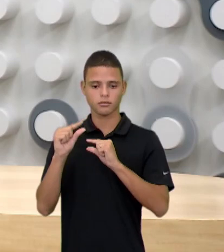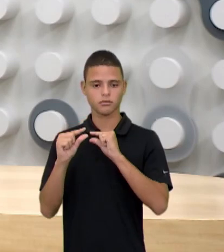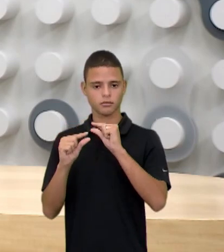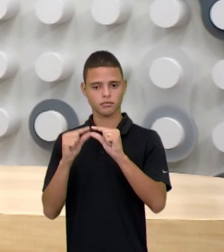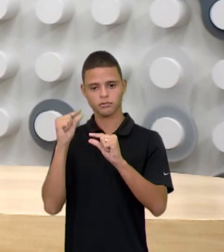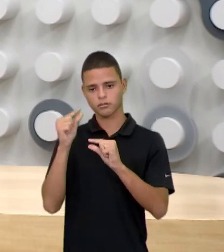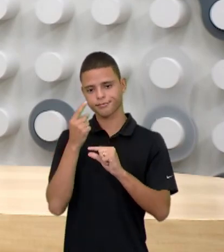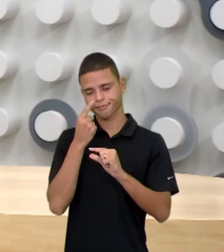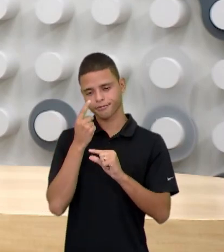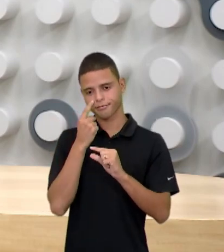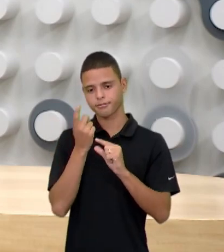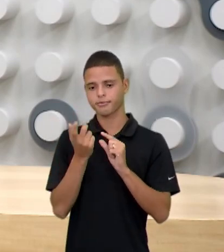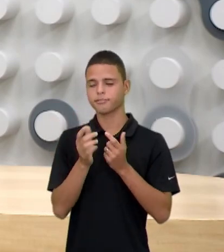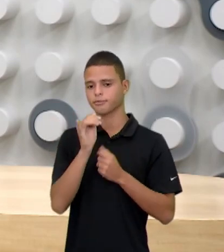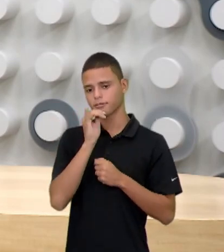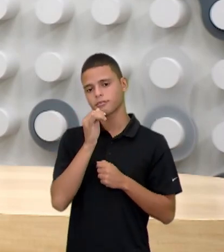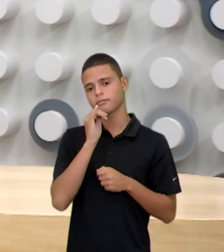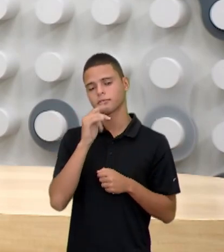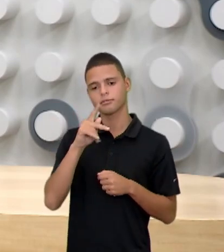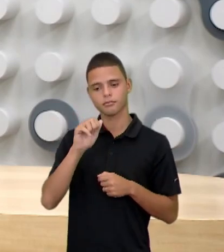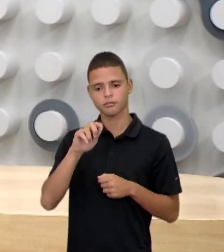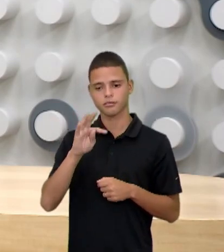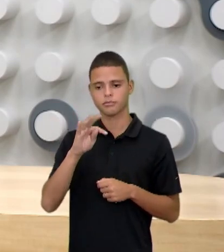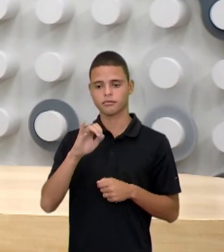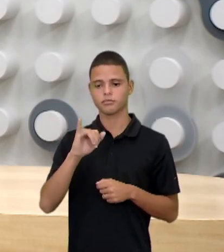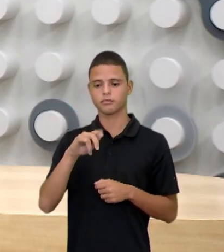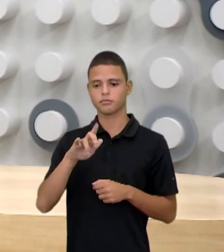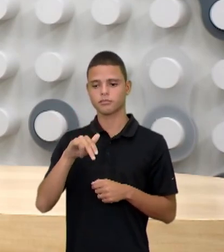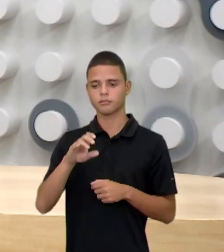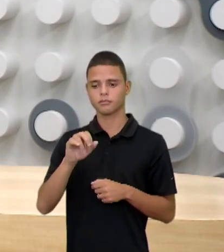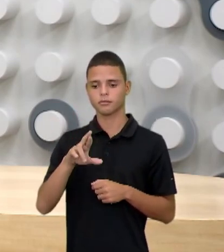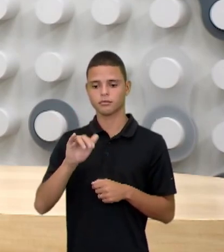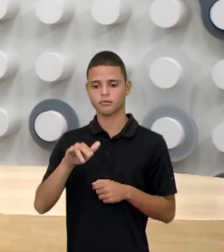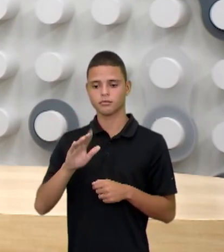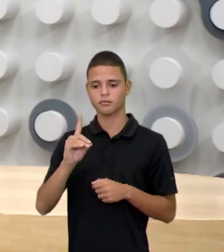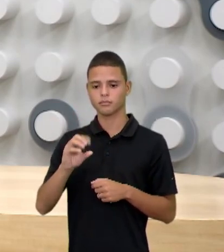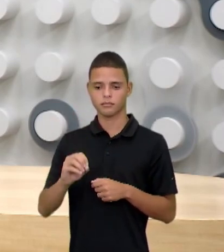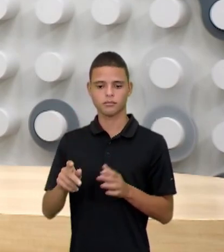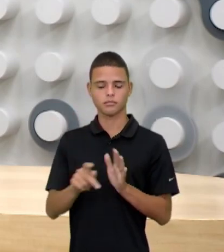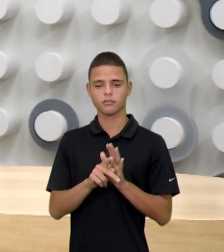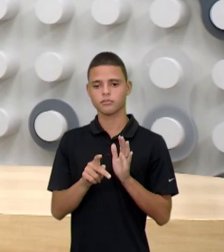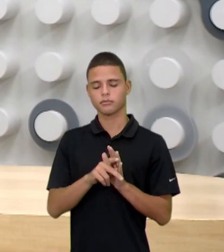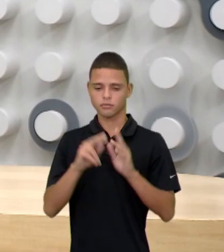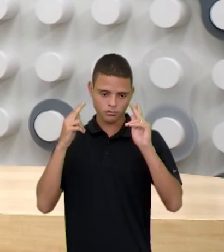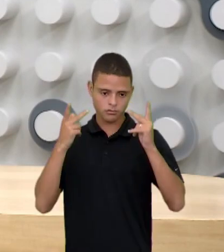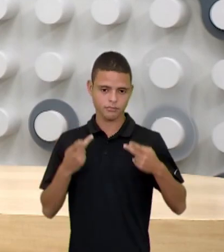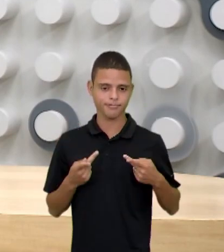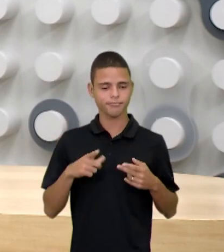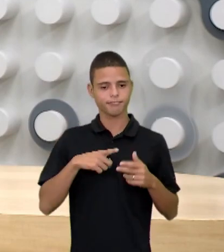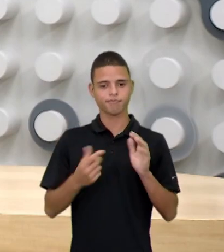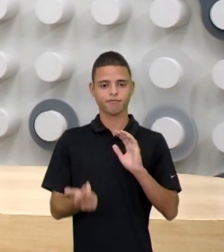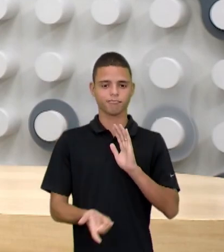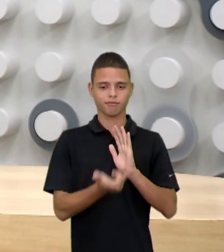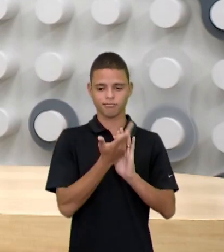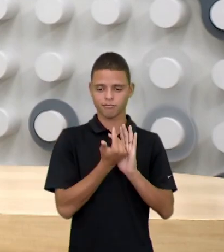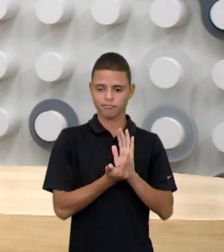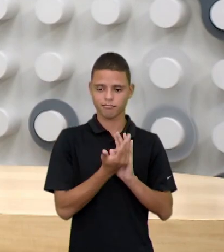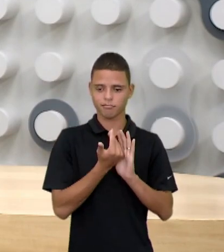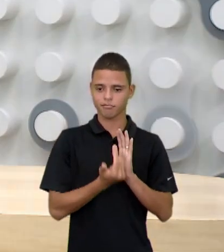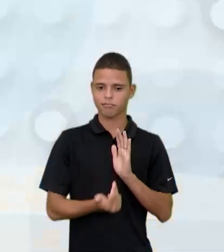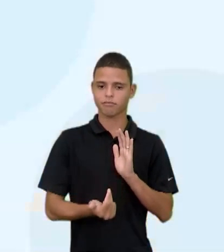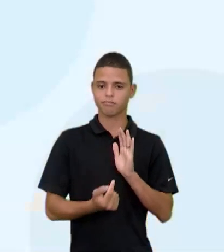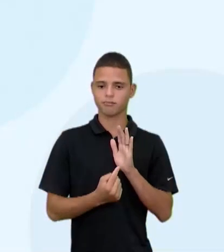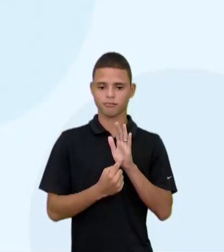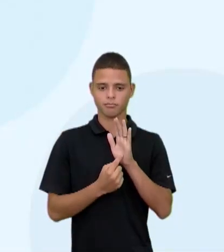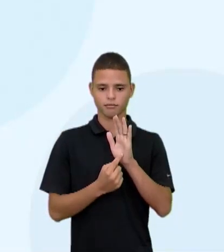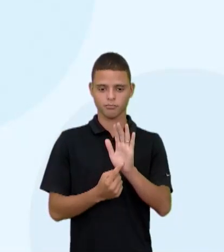nesse exemplo aí do plastiglomerado, pelo ser humano, tá? E aí eu trouxe uma imagem, né, de um